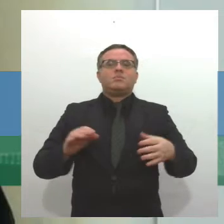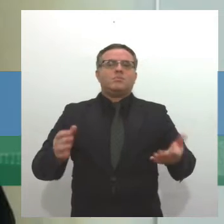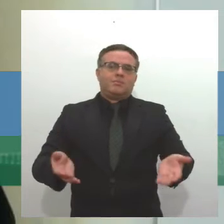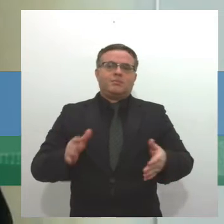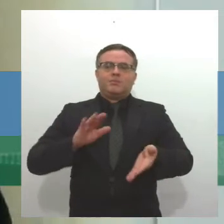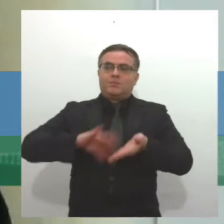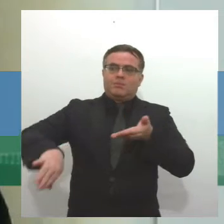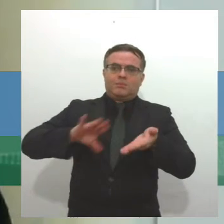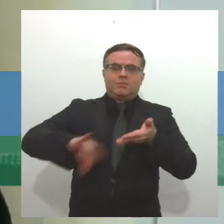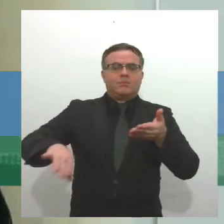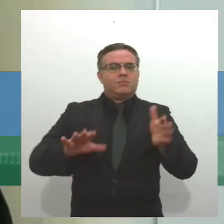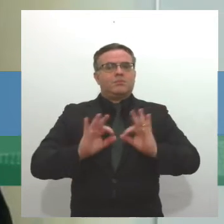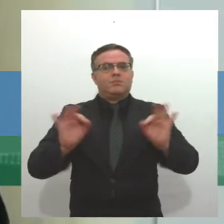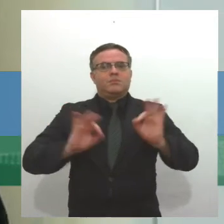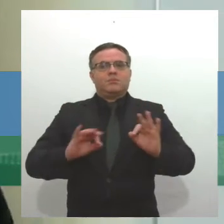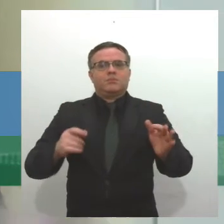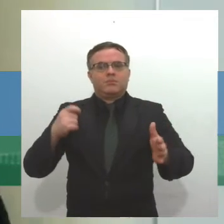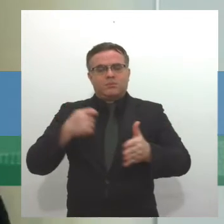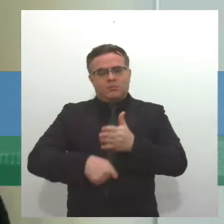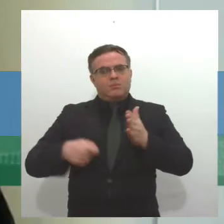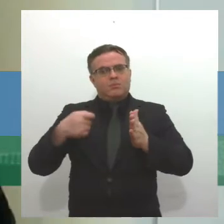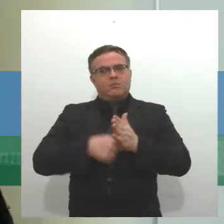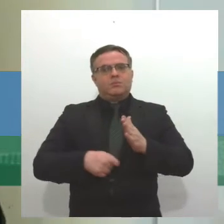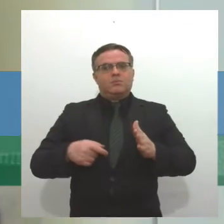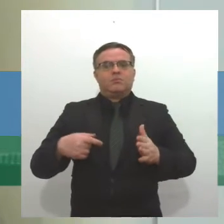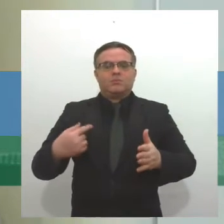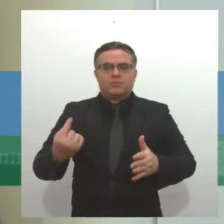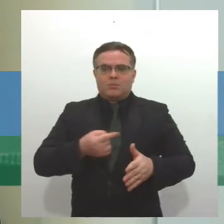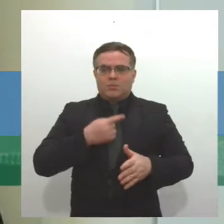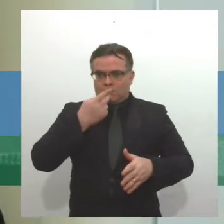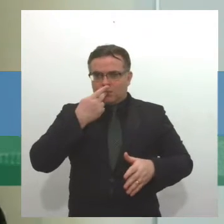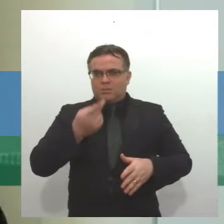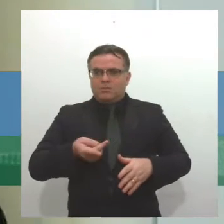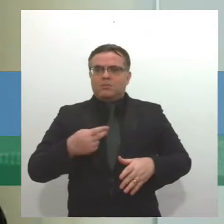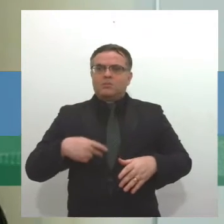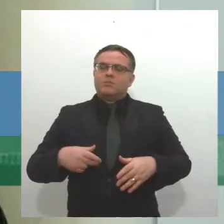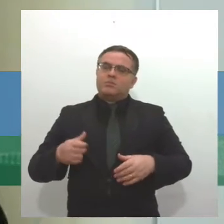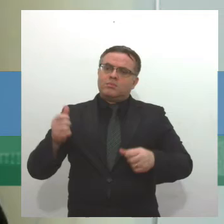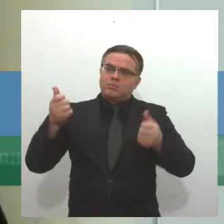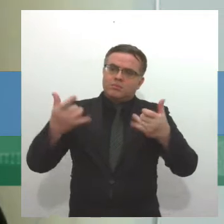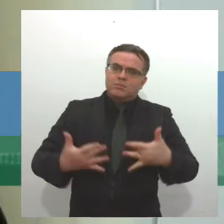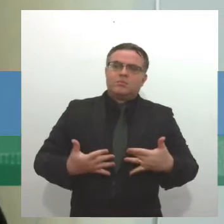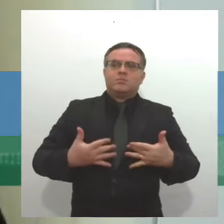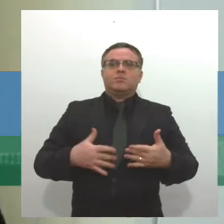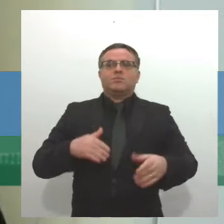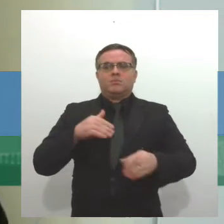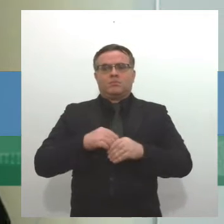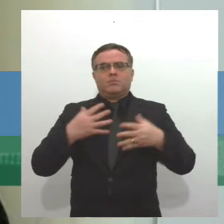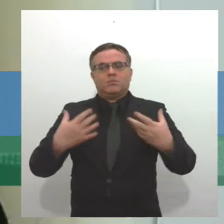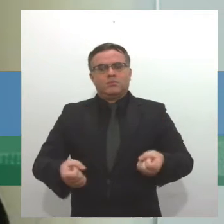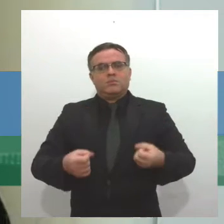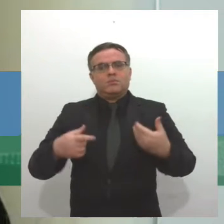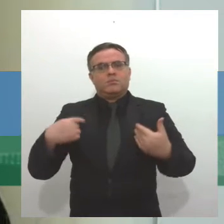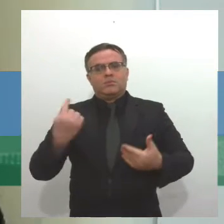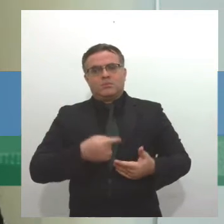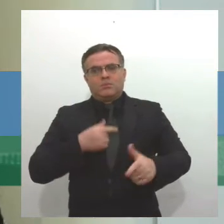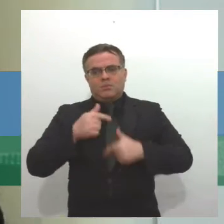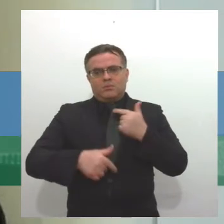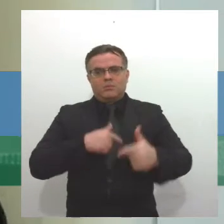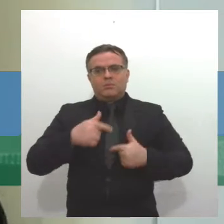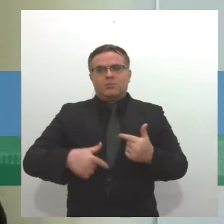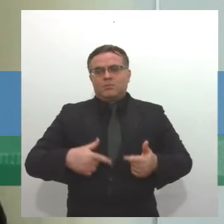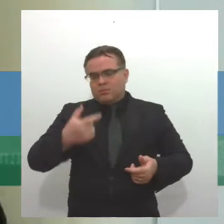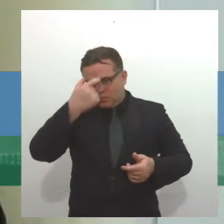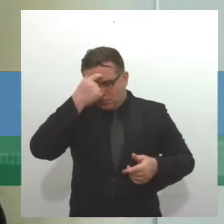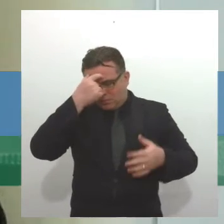na audiência, para defender aquilo que nós achamos até absurdo, mas foram lá e defenderam, não é? Então nós colocamos nosso trabalho consciente